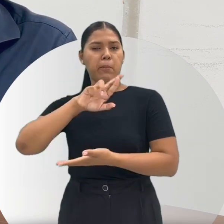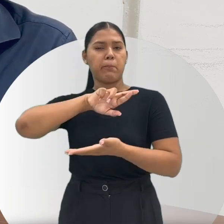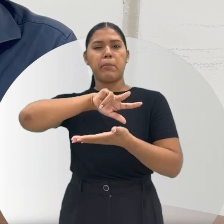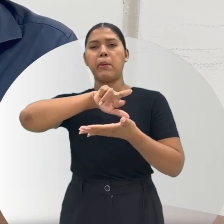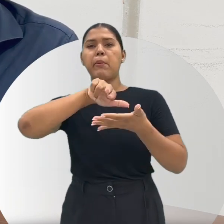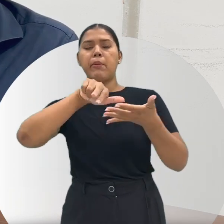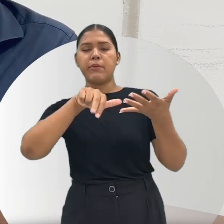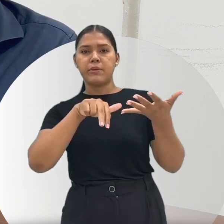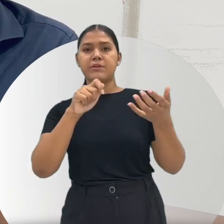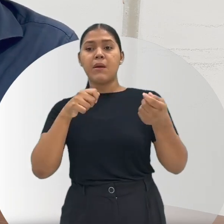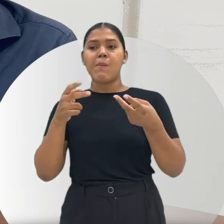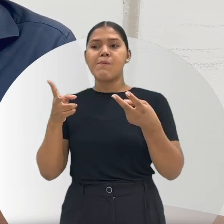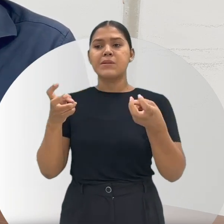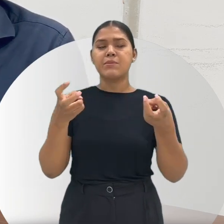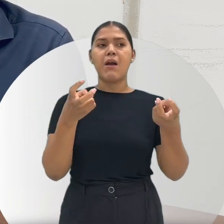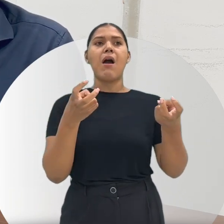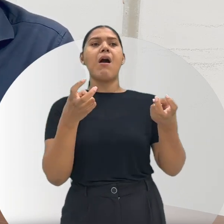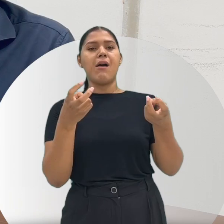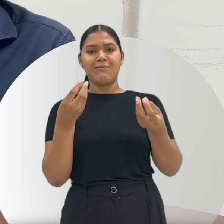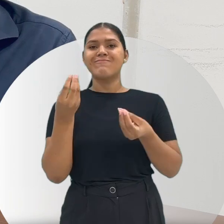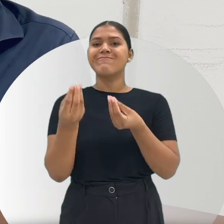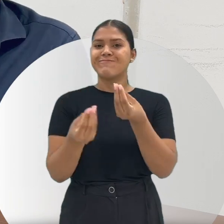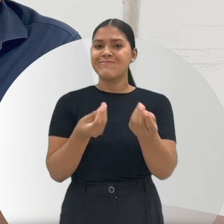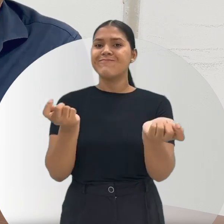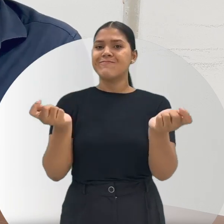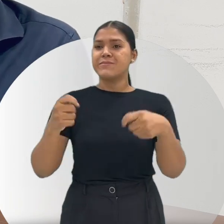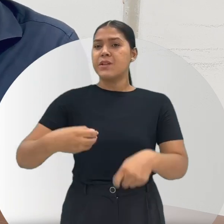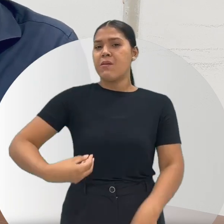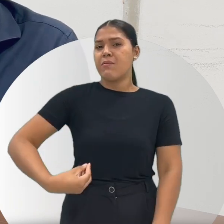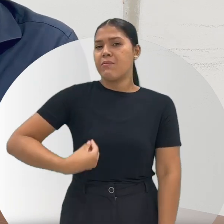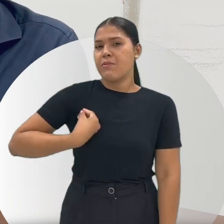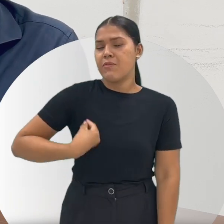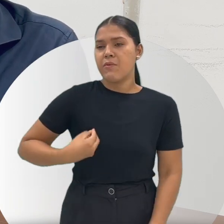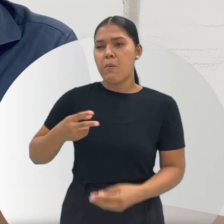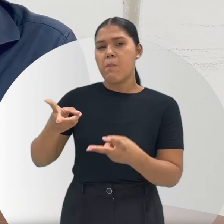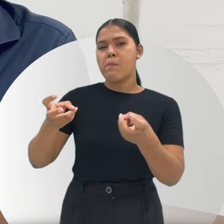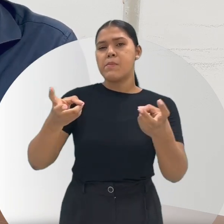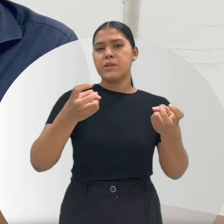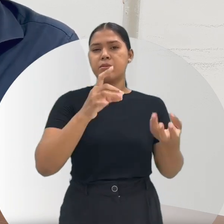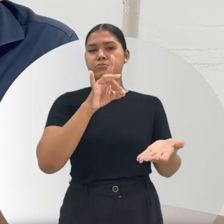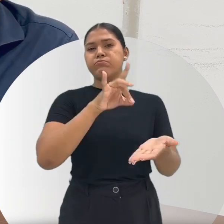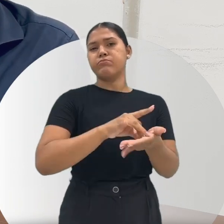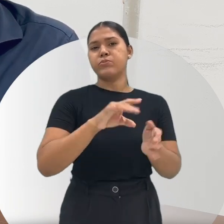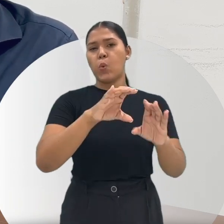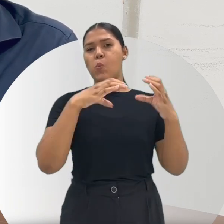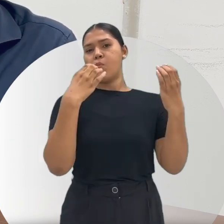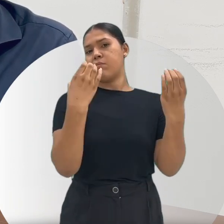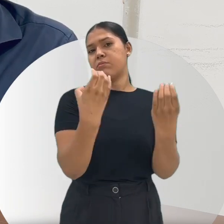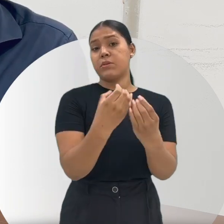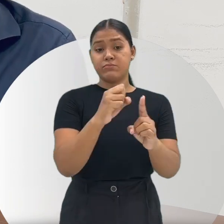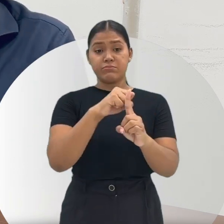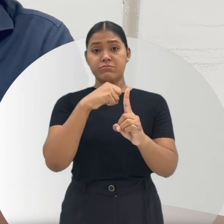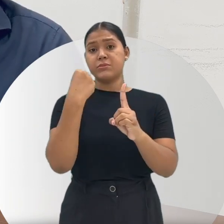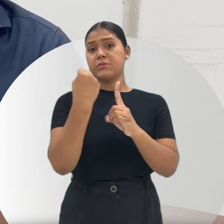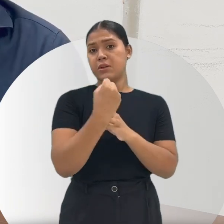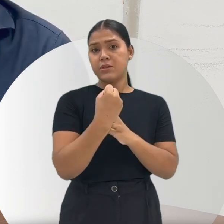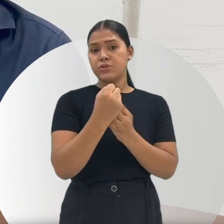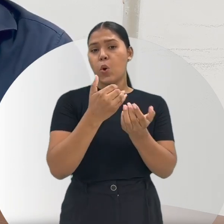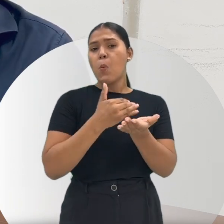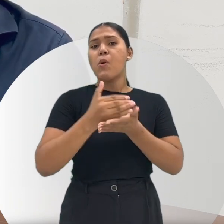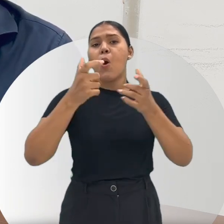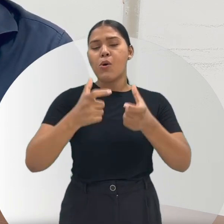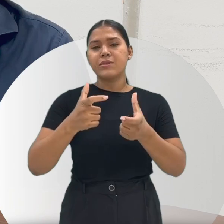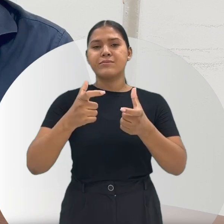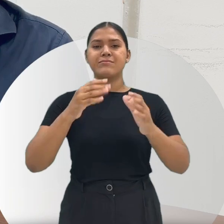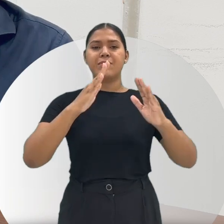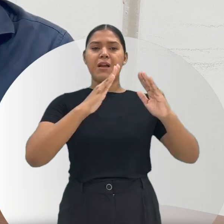da sociedade, faça com que ele leve para a sociedade aquele que trouxe. E não digo sociedade distante, a sociedade interna, na seu lar mesmo. Por que eu